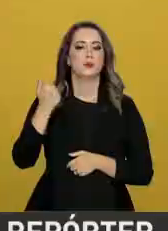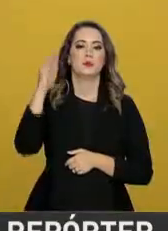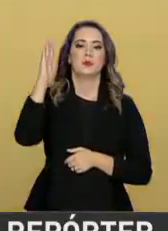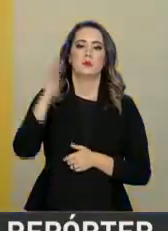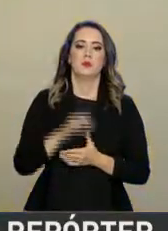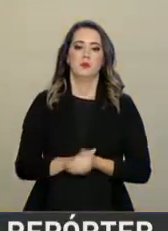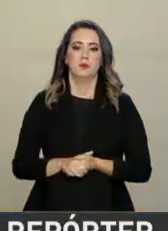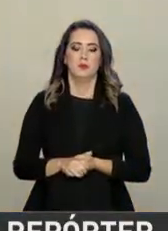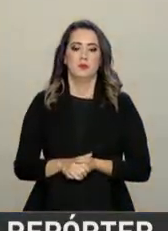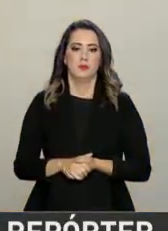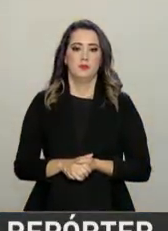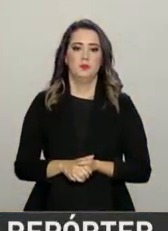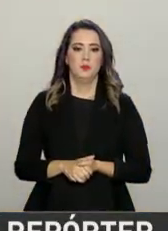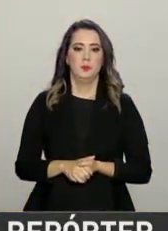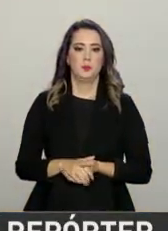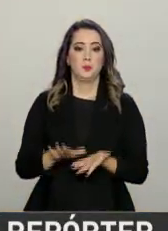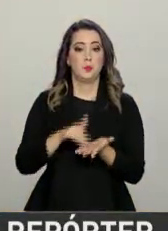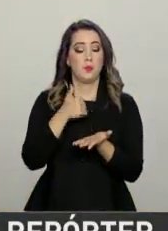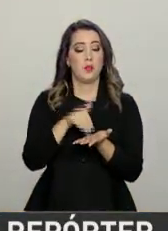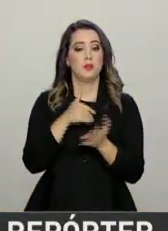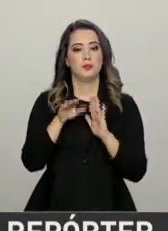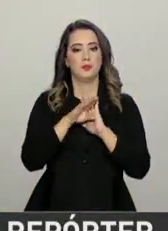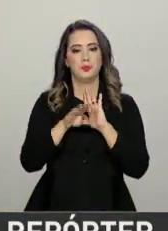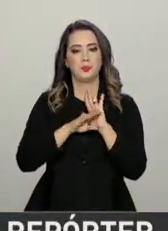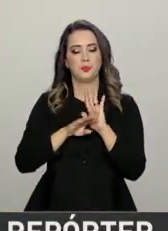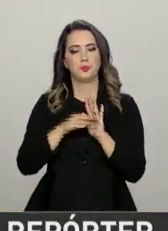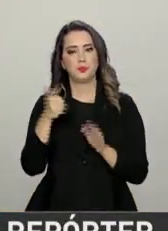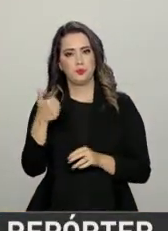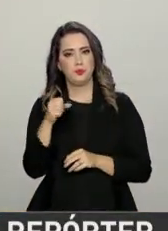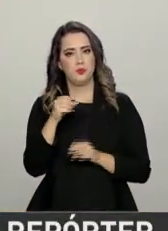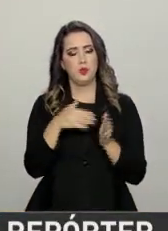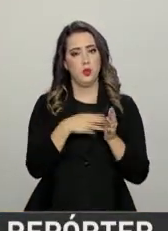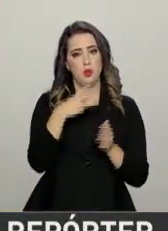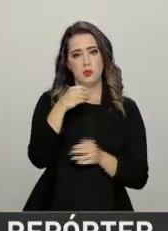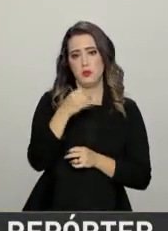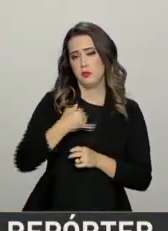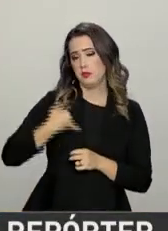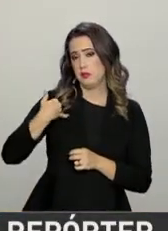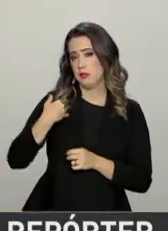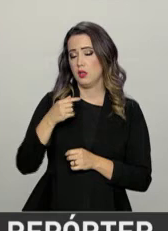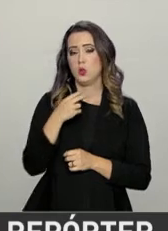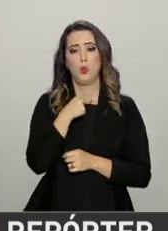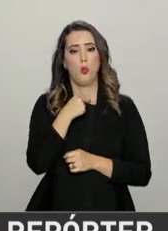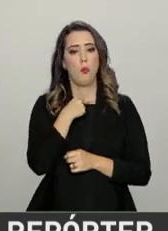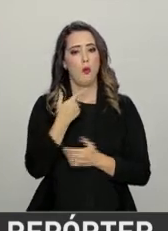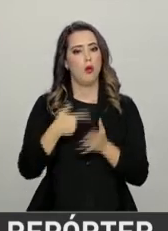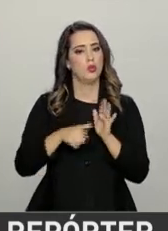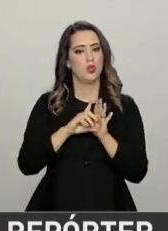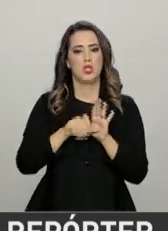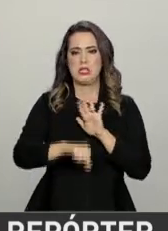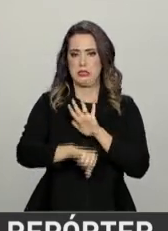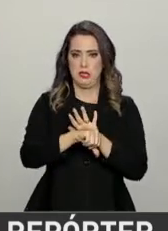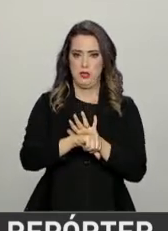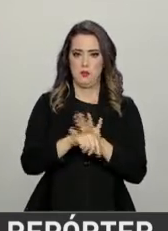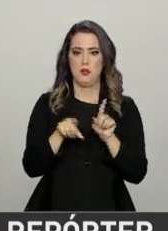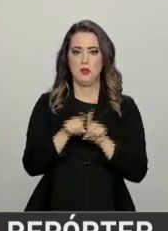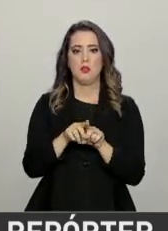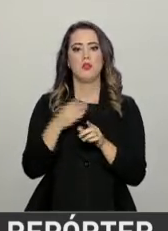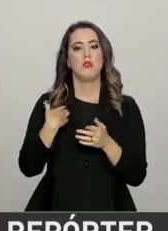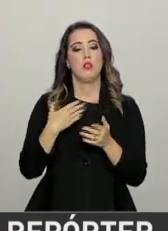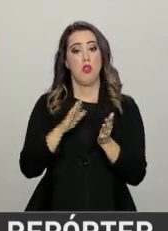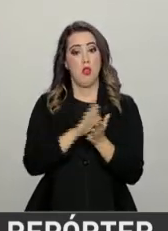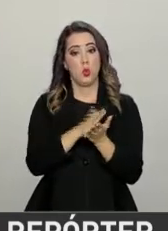para se inscrever no programa é preciso ter entre 18 e 30 anos não possuía antecedentes criminais quer